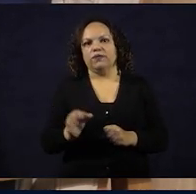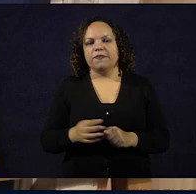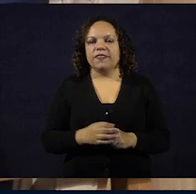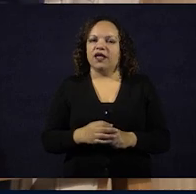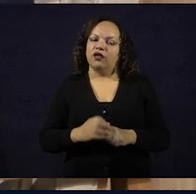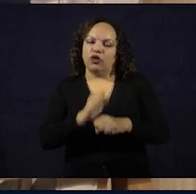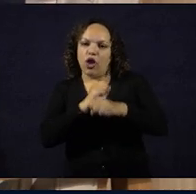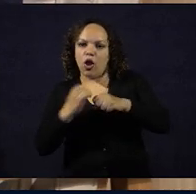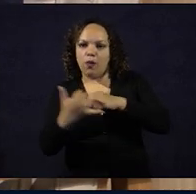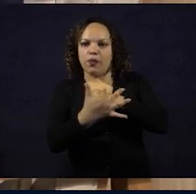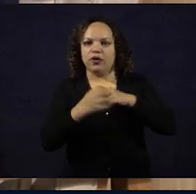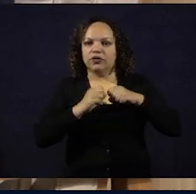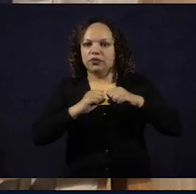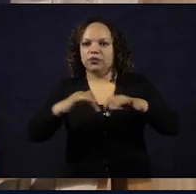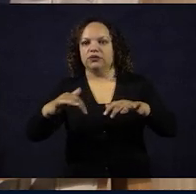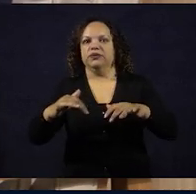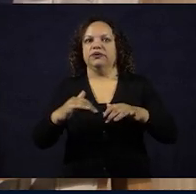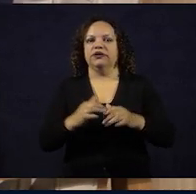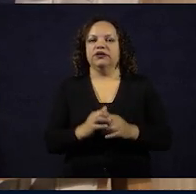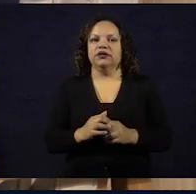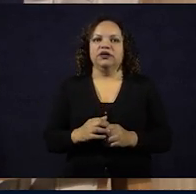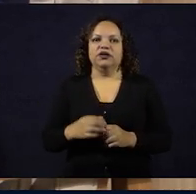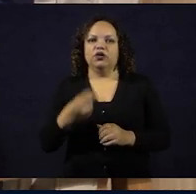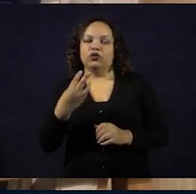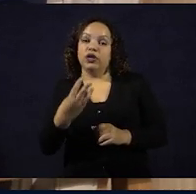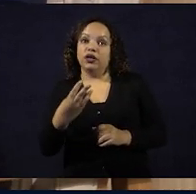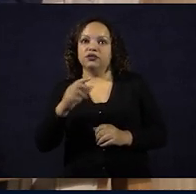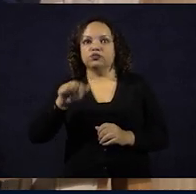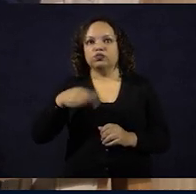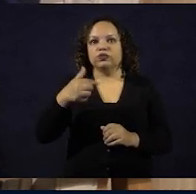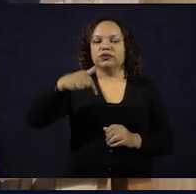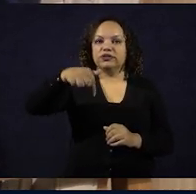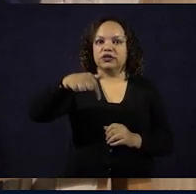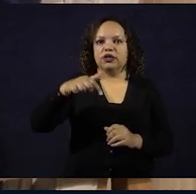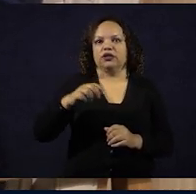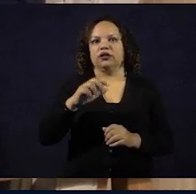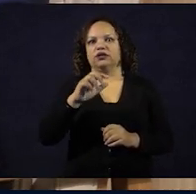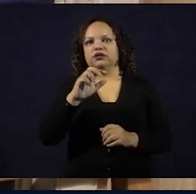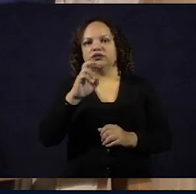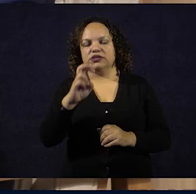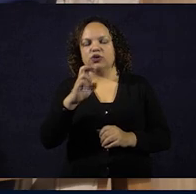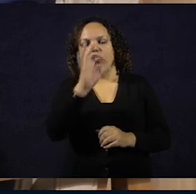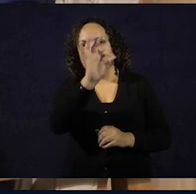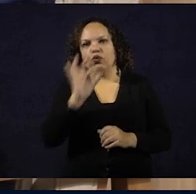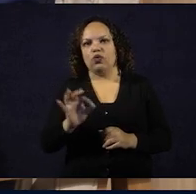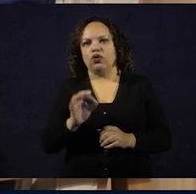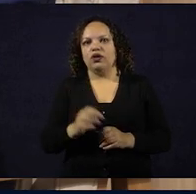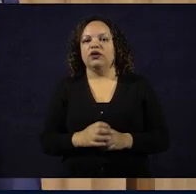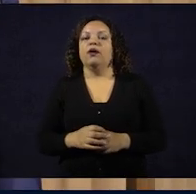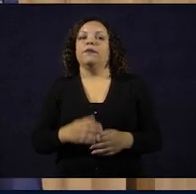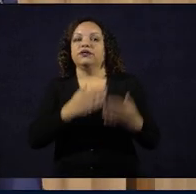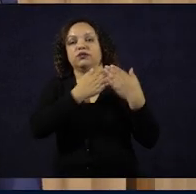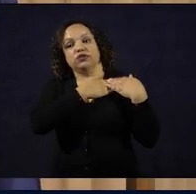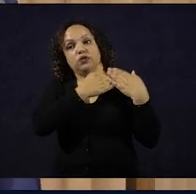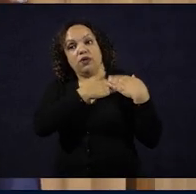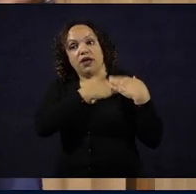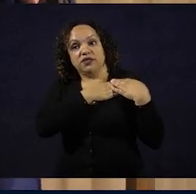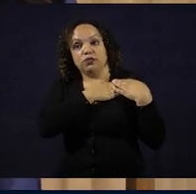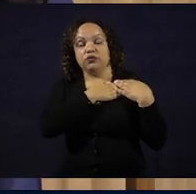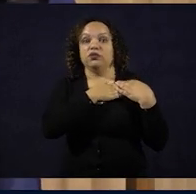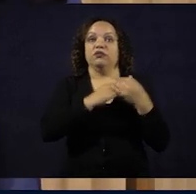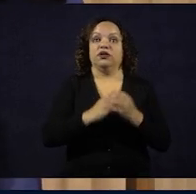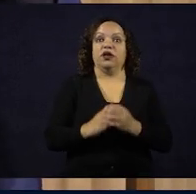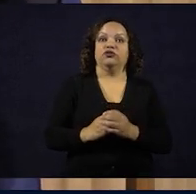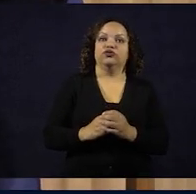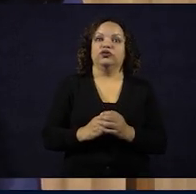louro da pandemia ele também não é o 1375 que a gente tá vivendo hoje assumindo que a gente siga com responsabilidade fiscal razoável